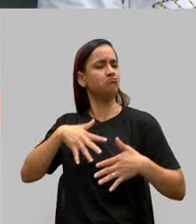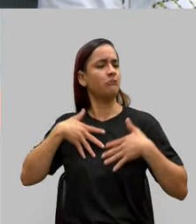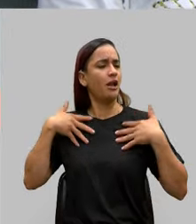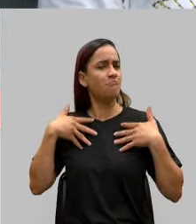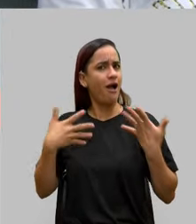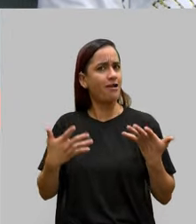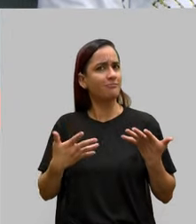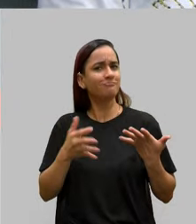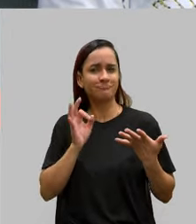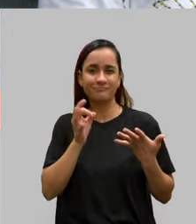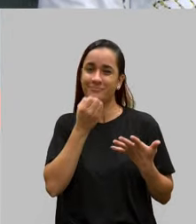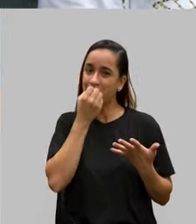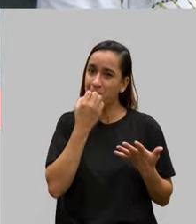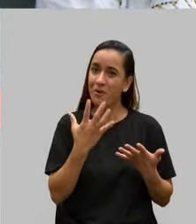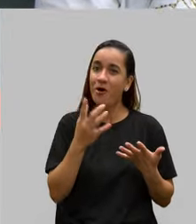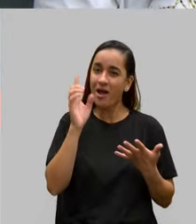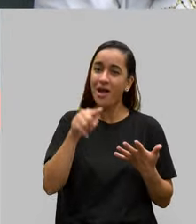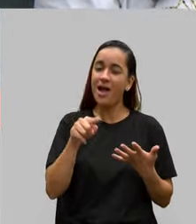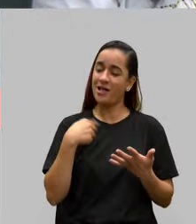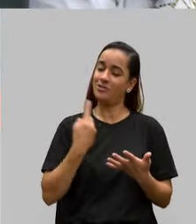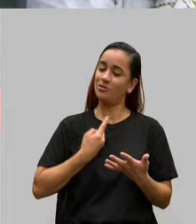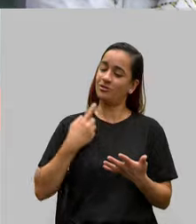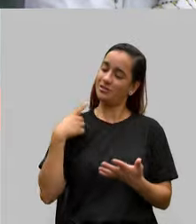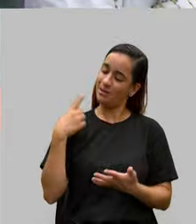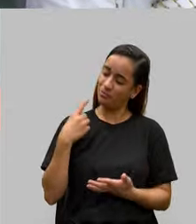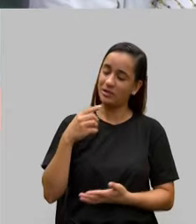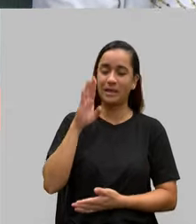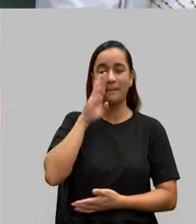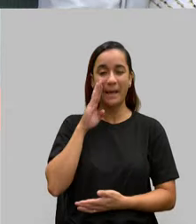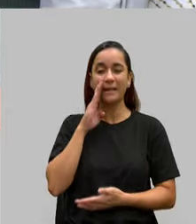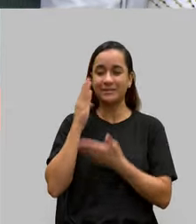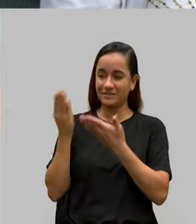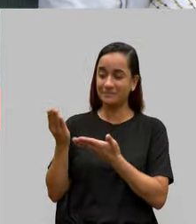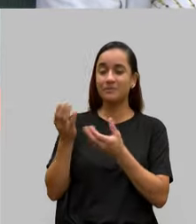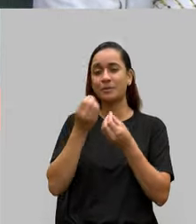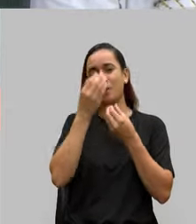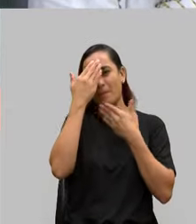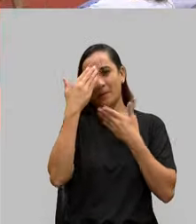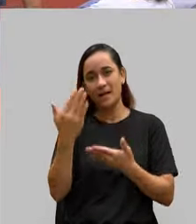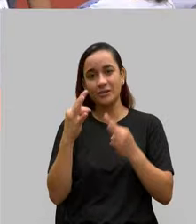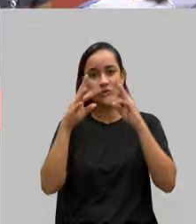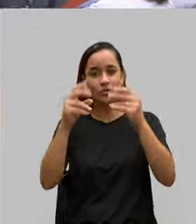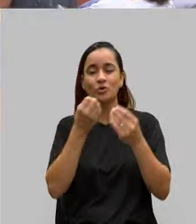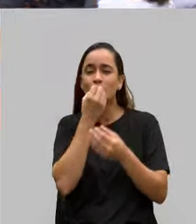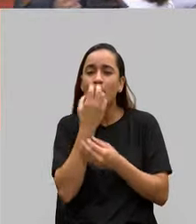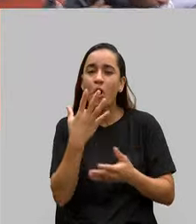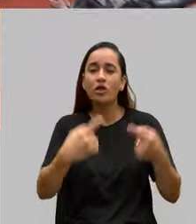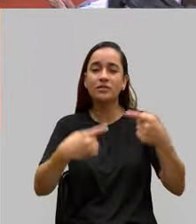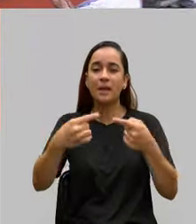nossa Beatriz Serqueira Muito obrigado a todos e um bom um bom Cico de debate para